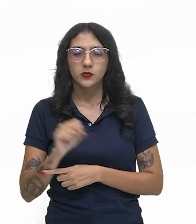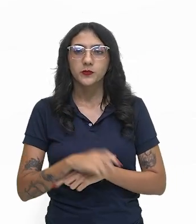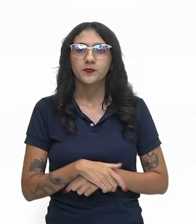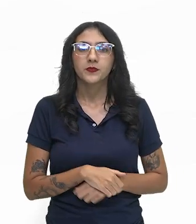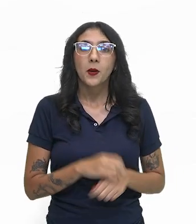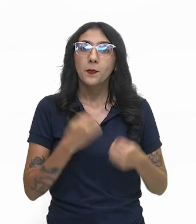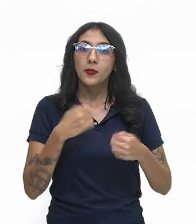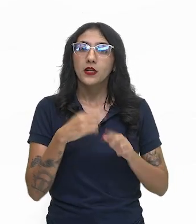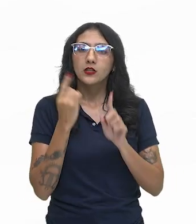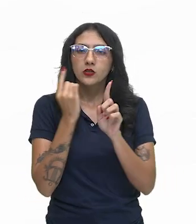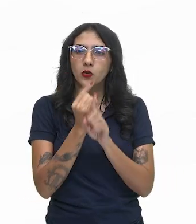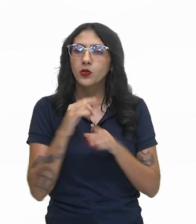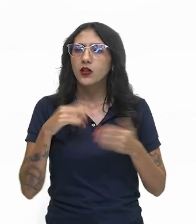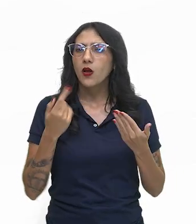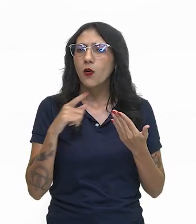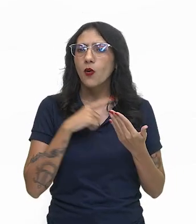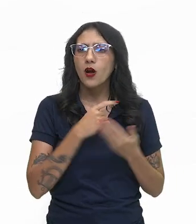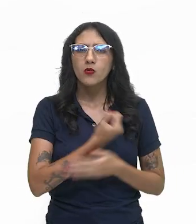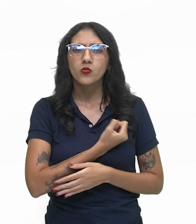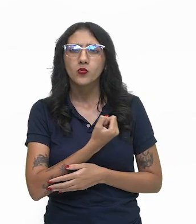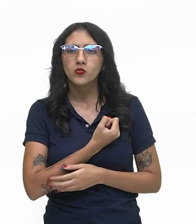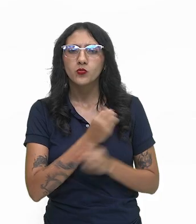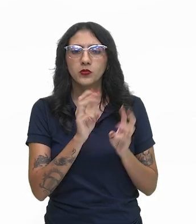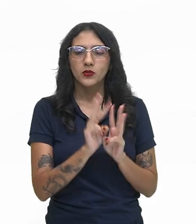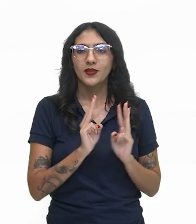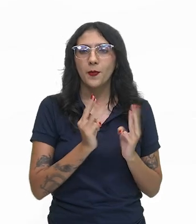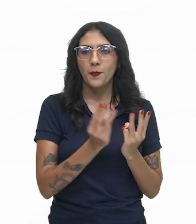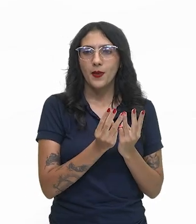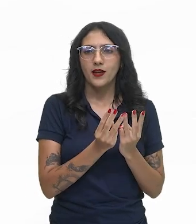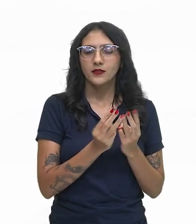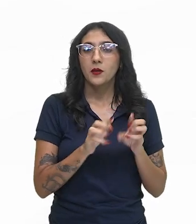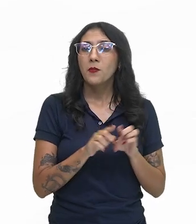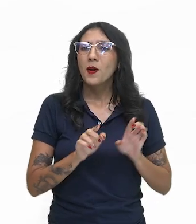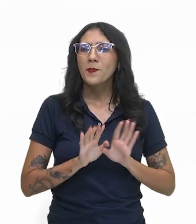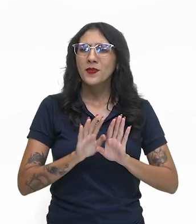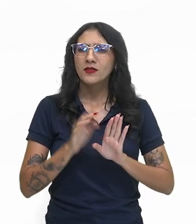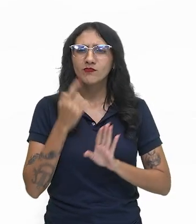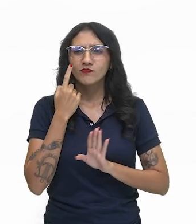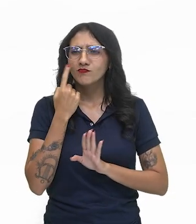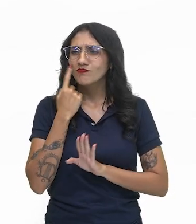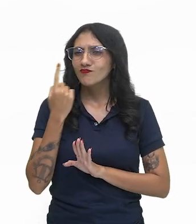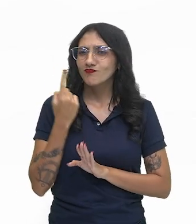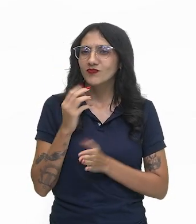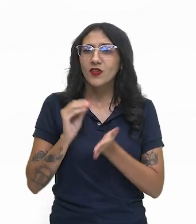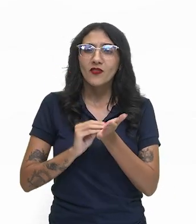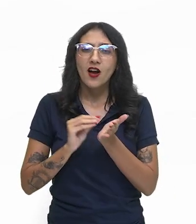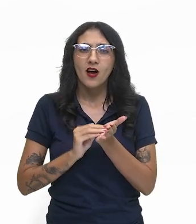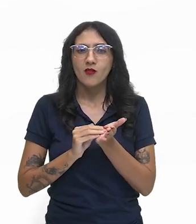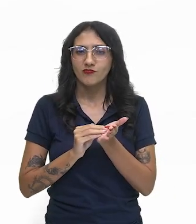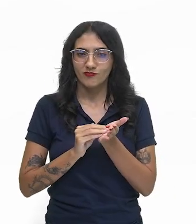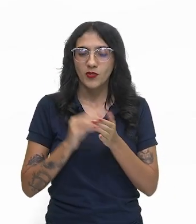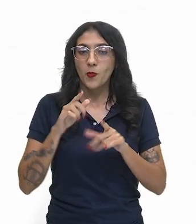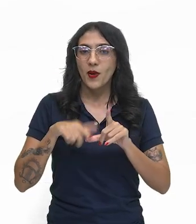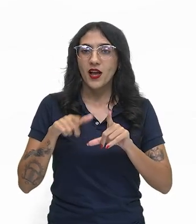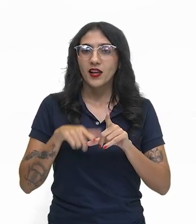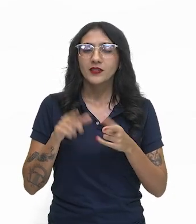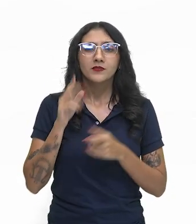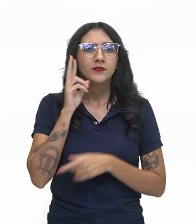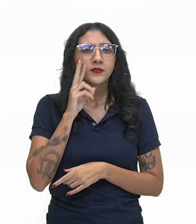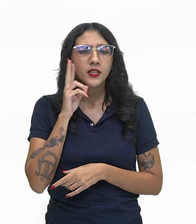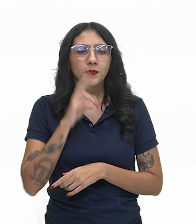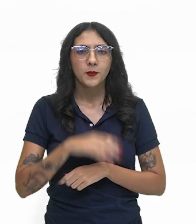valor da massa desse corpo. Só que nós já percebemos que está faltando uma letrinha. Porque na segunda